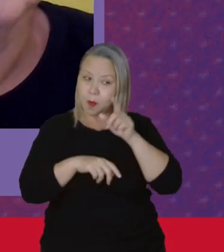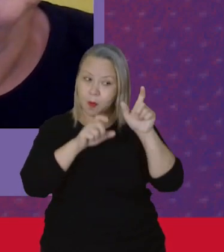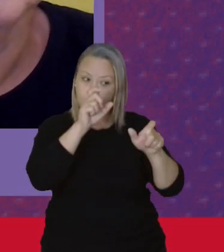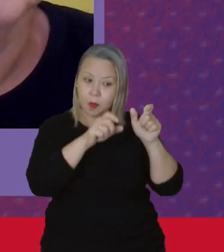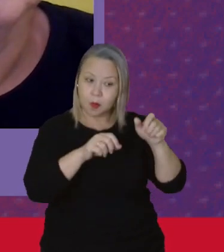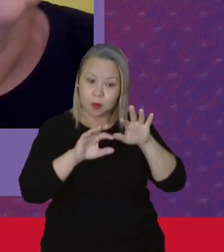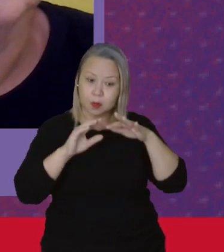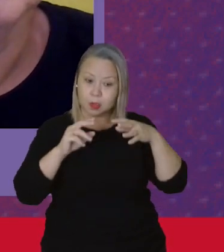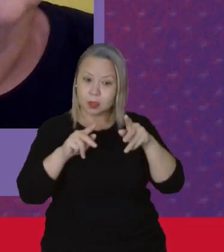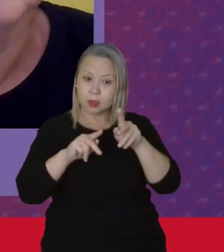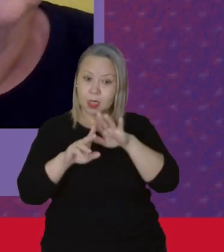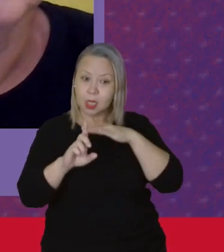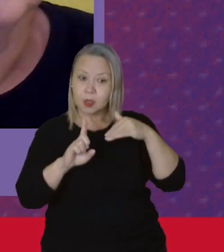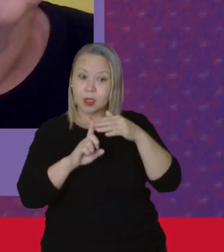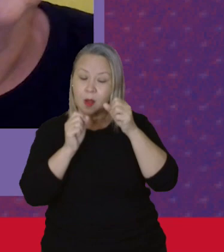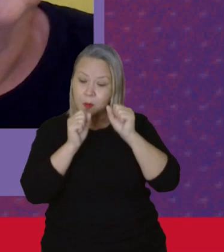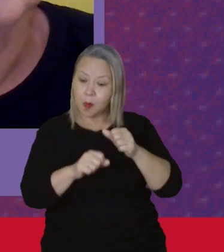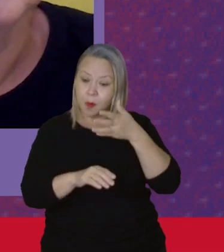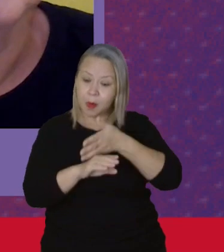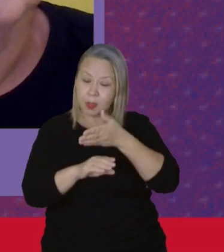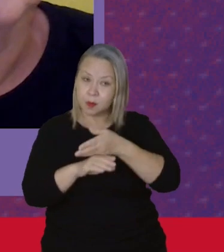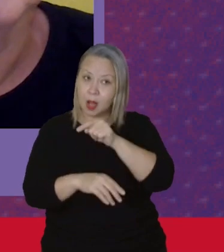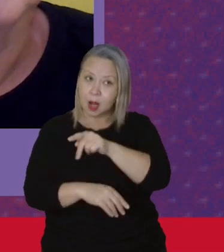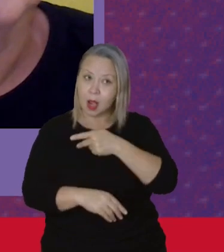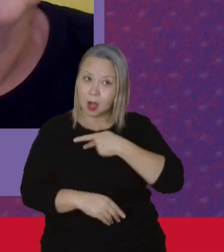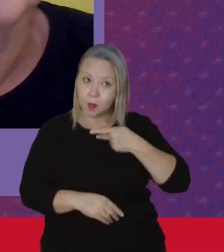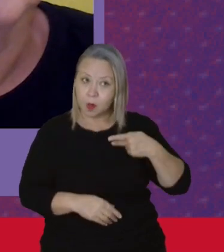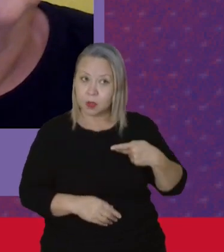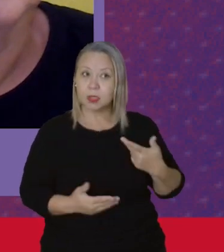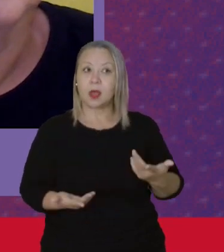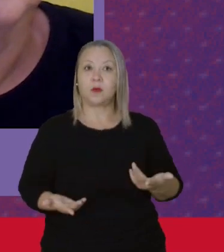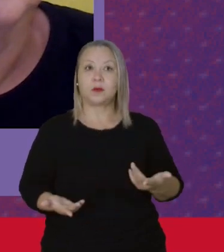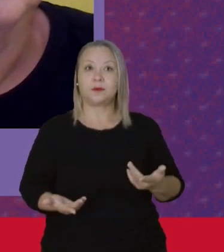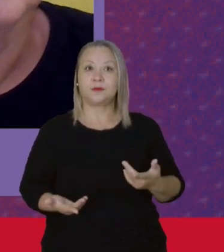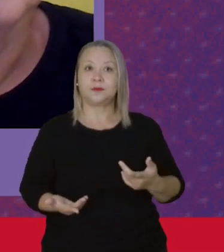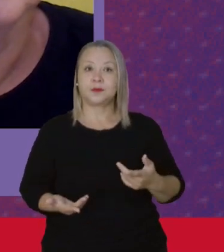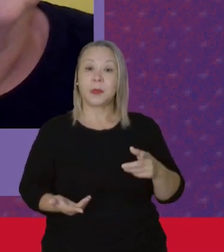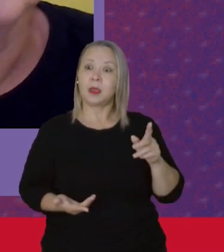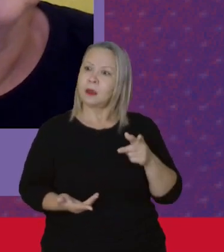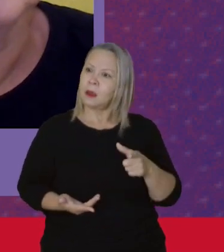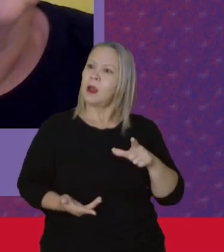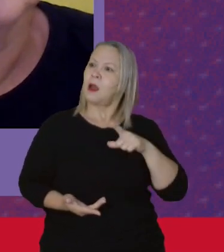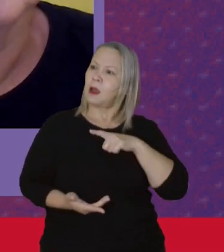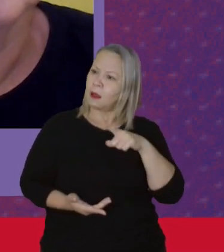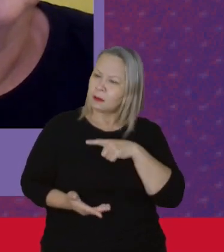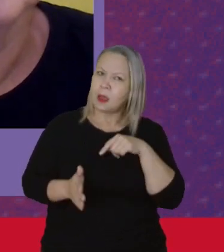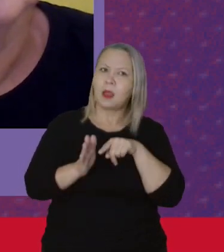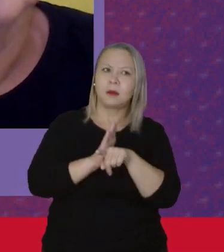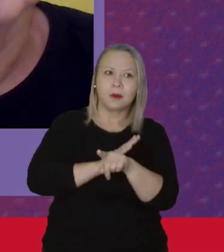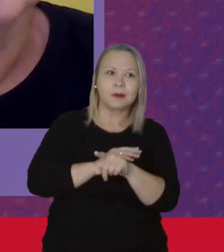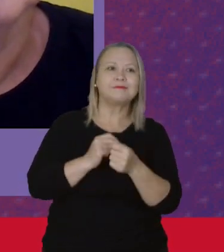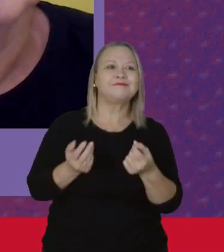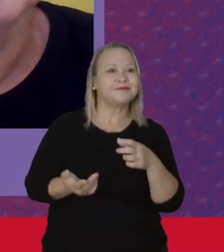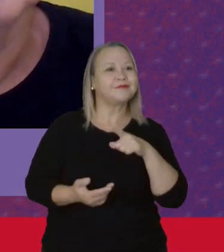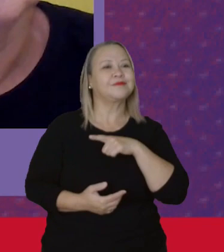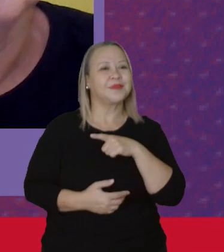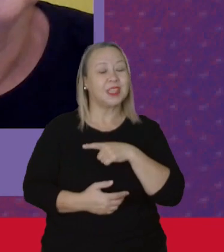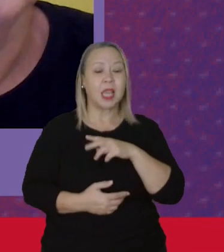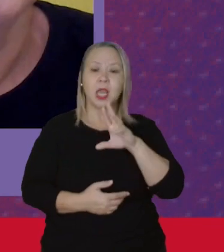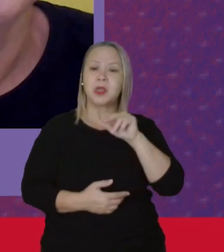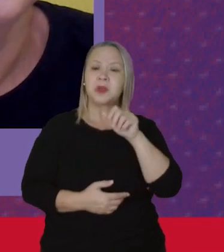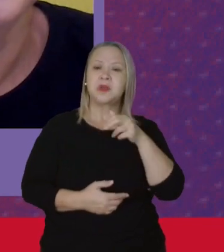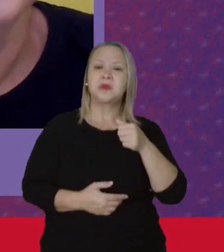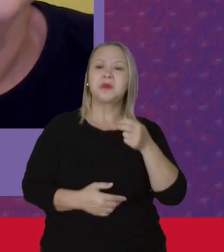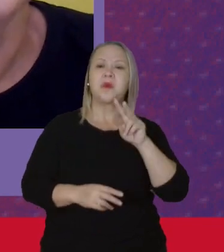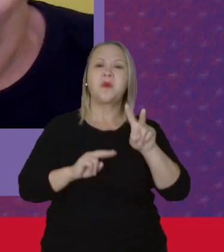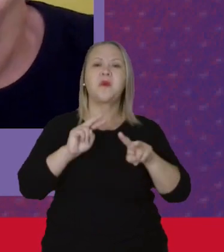da construção daquela unidade de saúde. Tem, professora? Tem, gente. Mas eu nunca vi, eu vou na unidade de